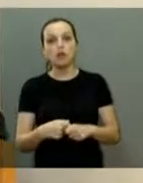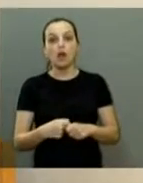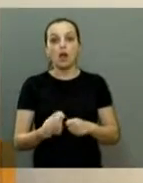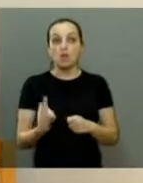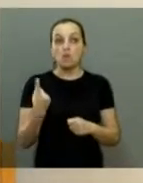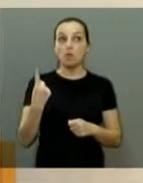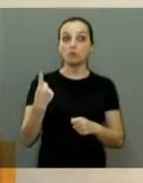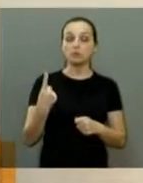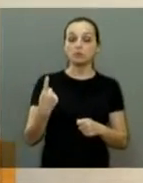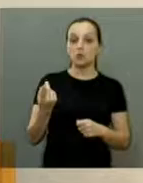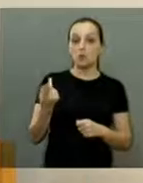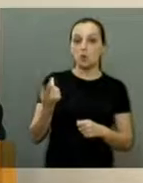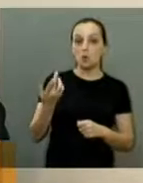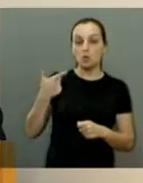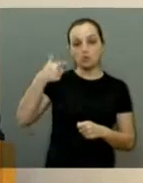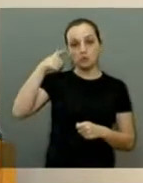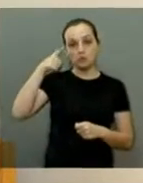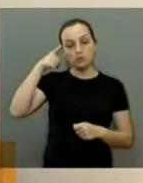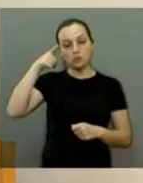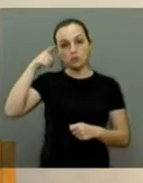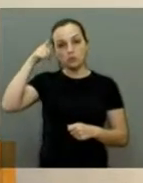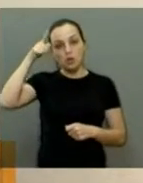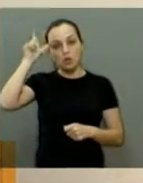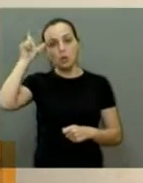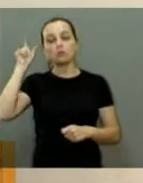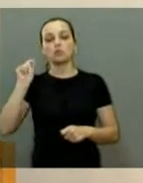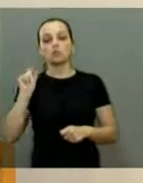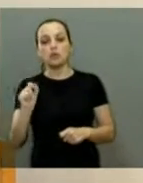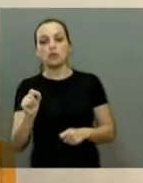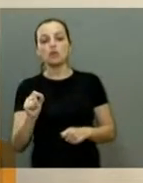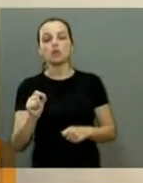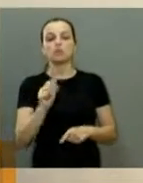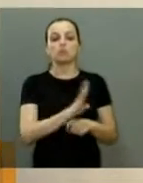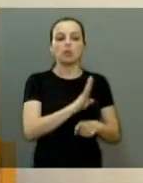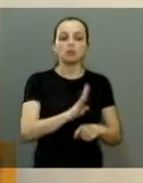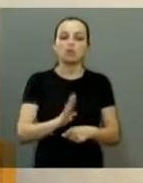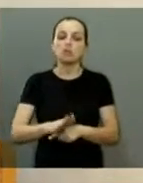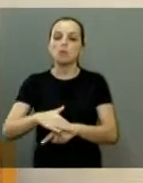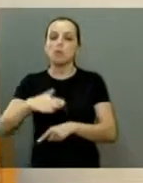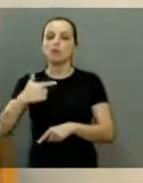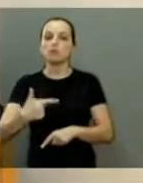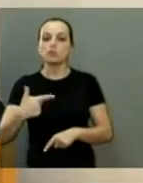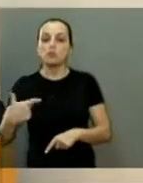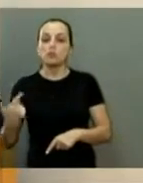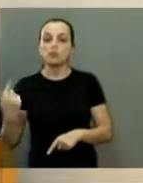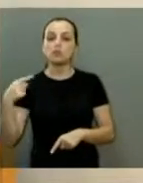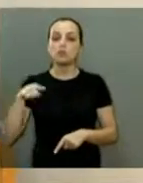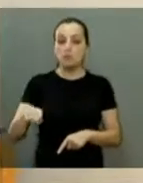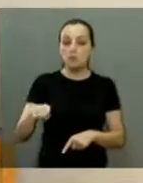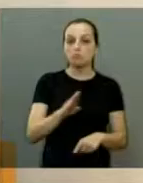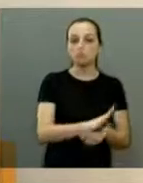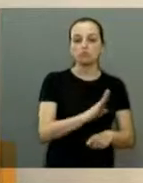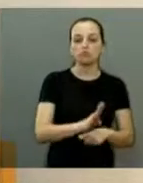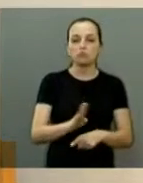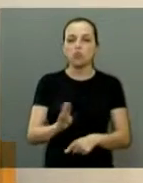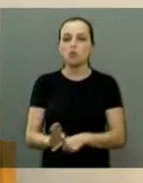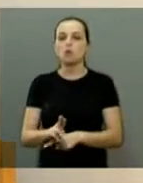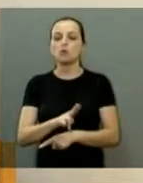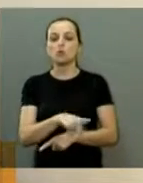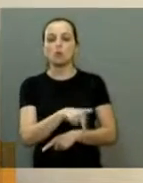números é muito expressivos né de atendimento é mais de 22 mil consultas atendimento nas